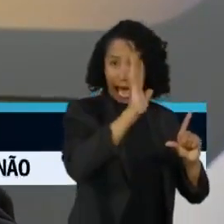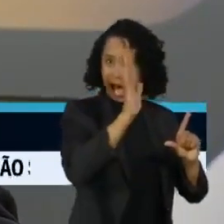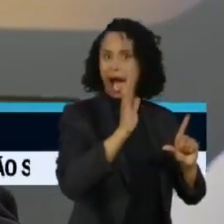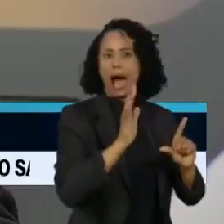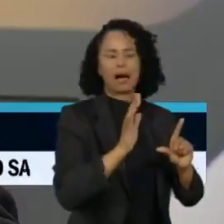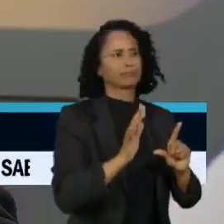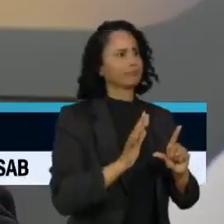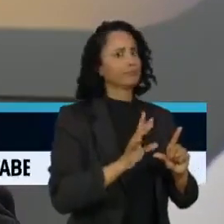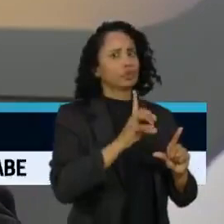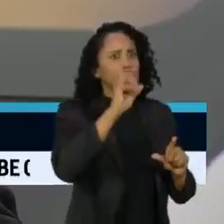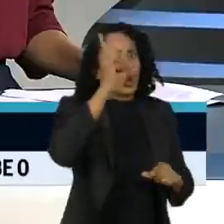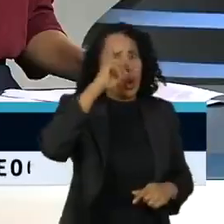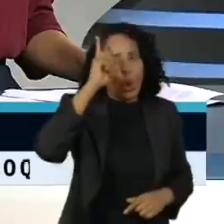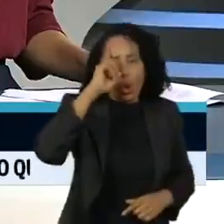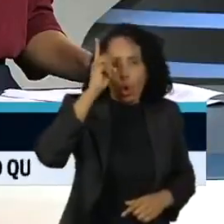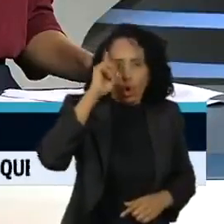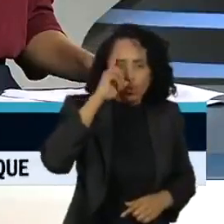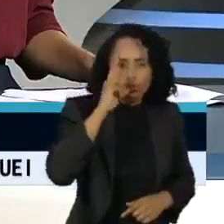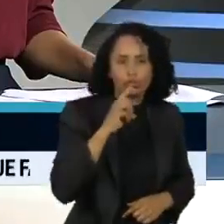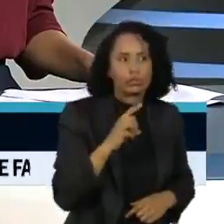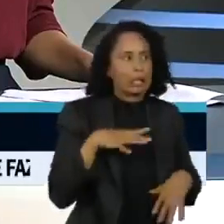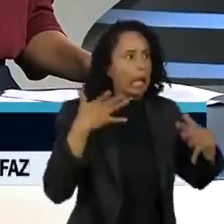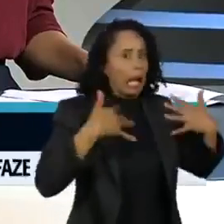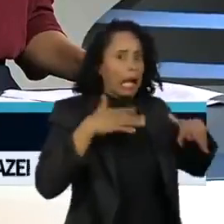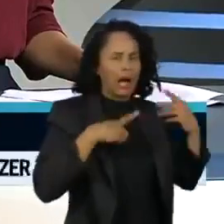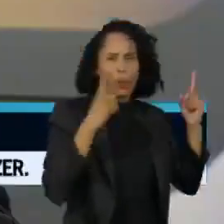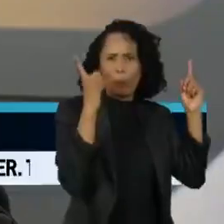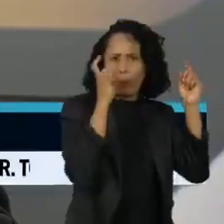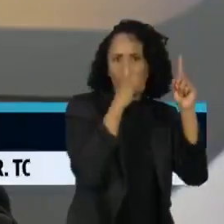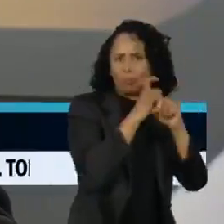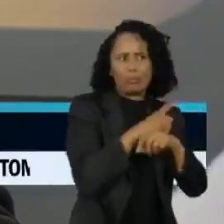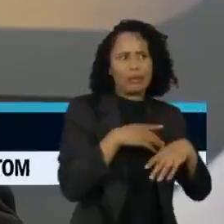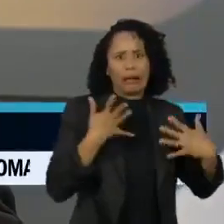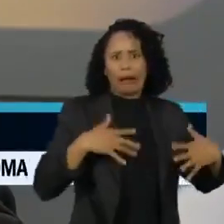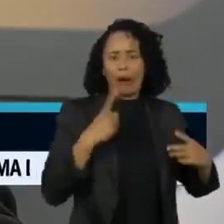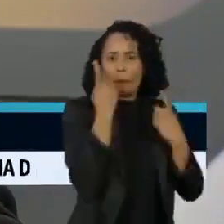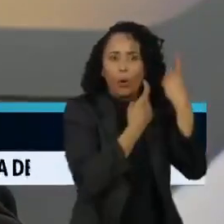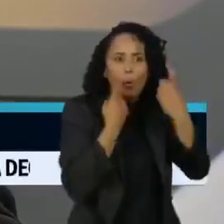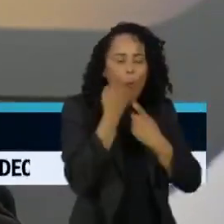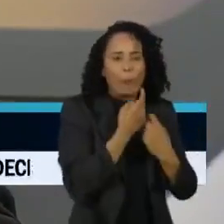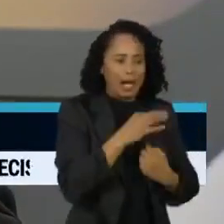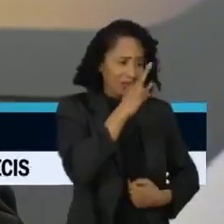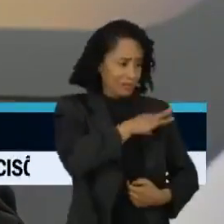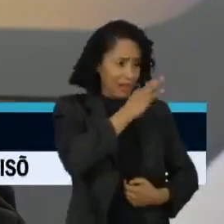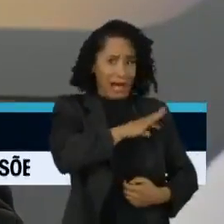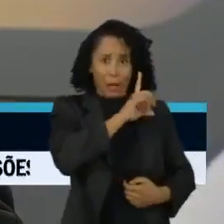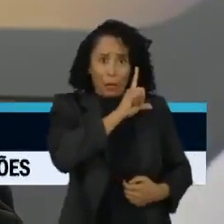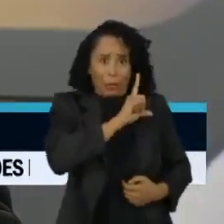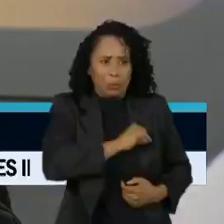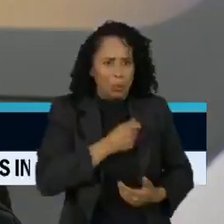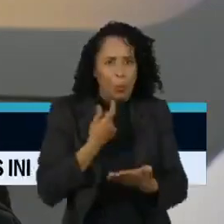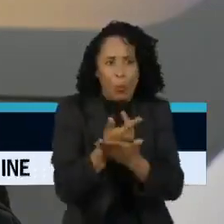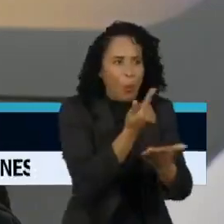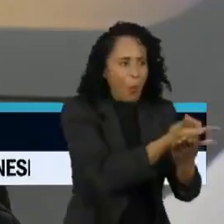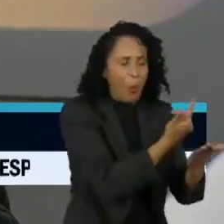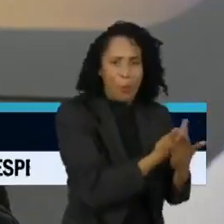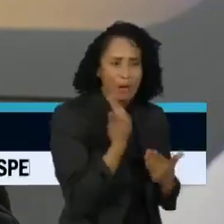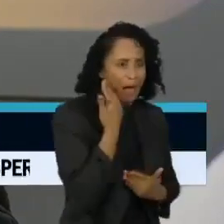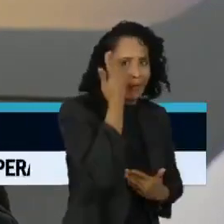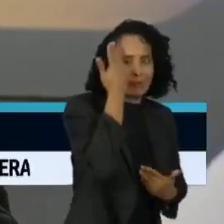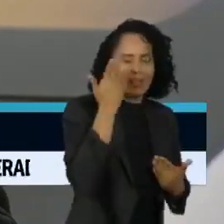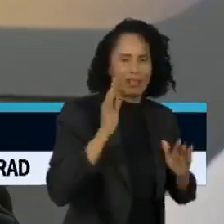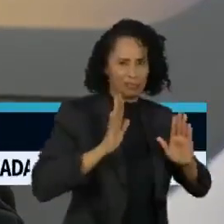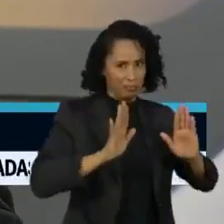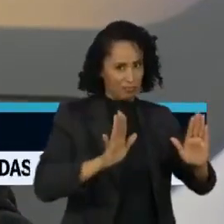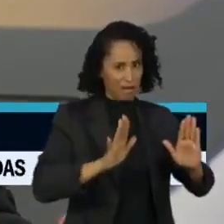do dia, você tinha que estocar coisa porque o salário não comprava. E assim, então, a inflação agora parece uma